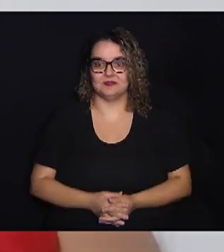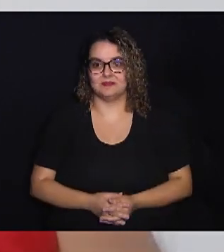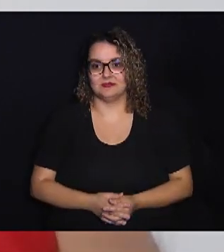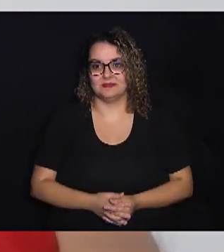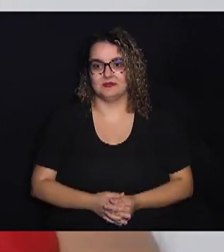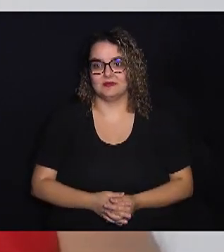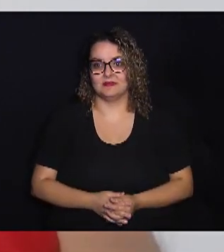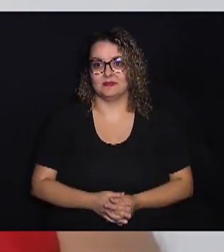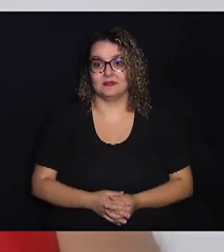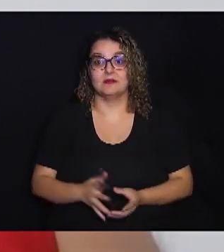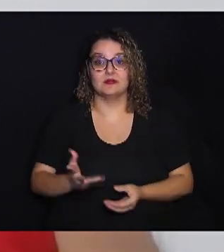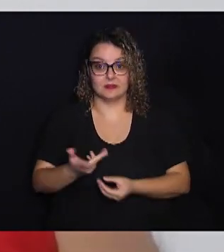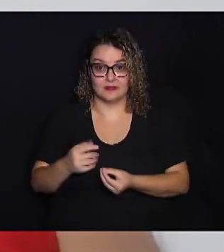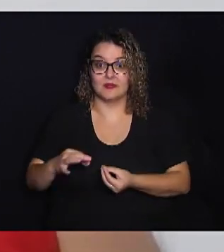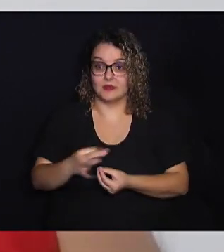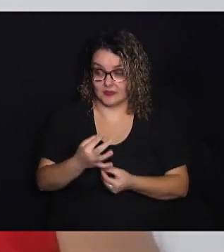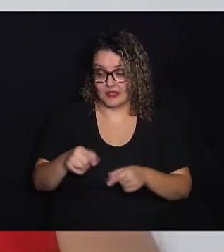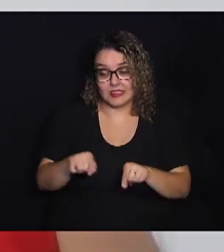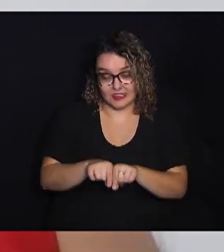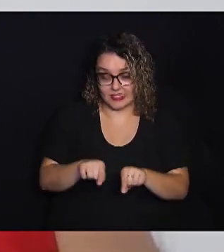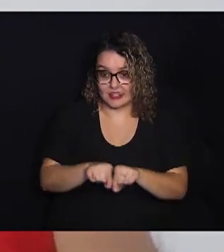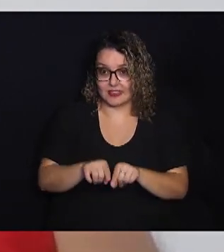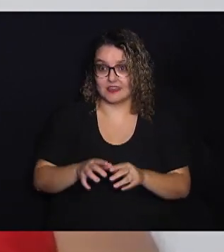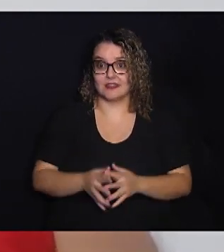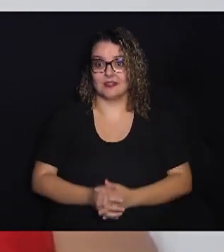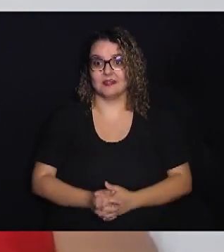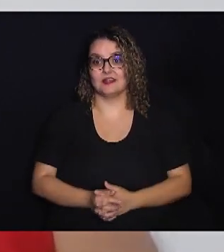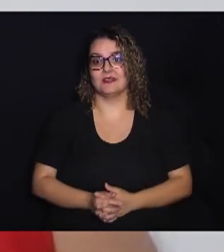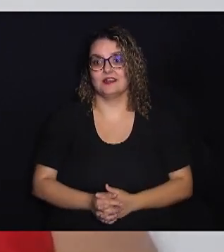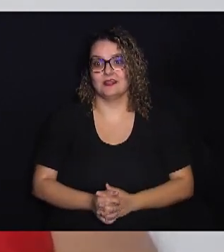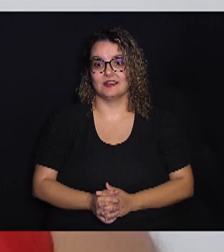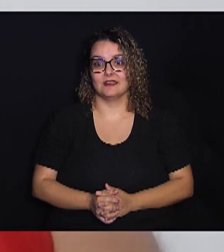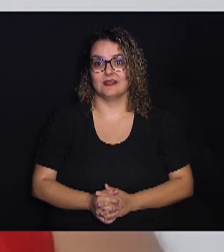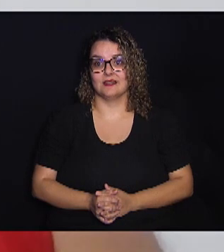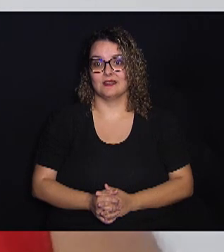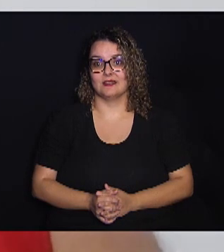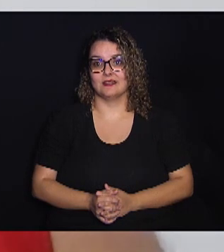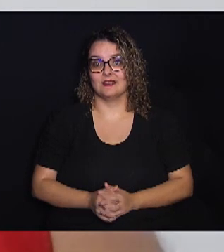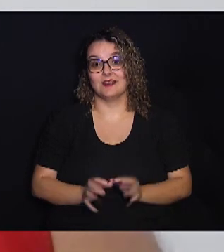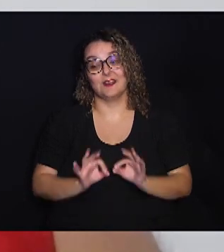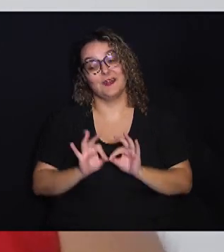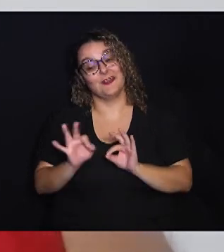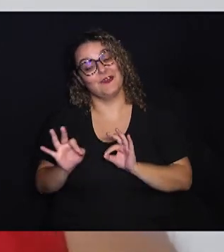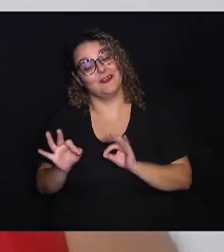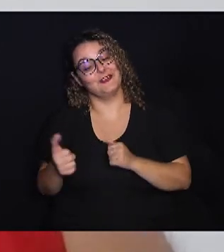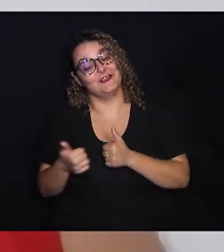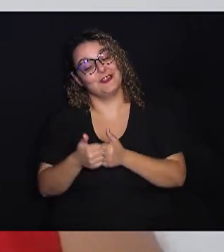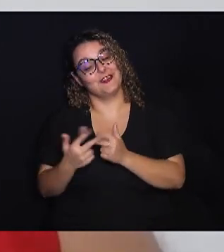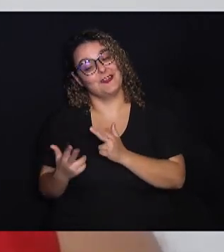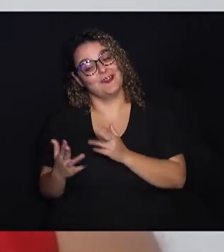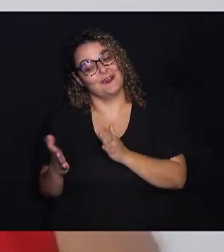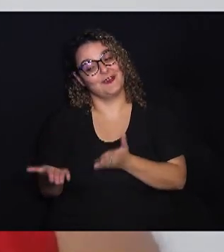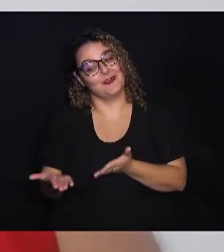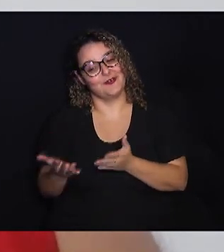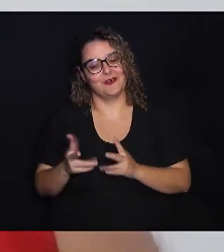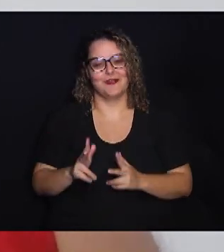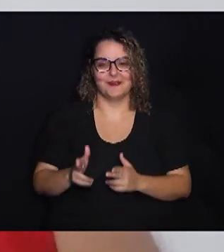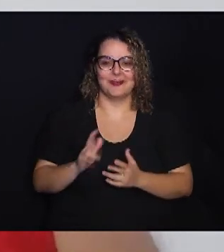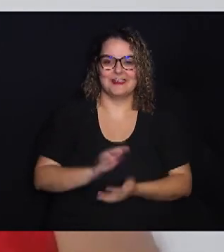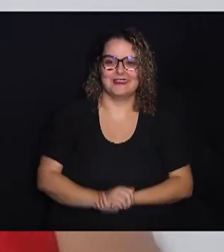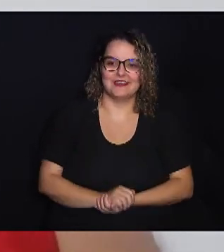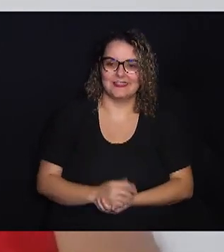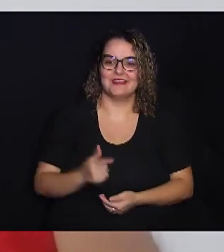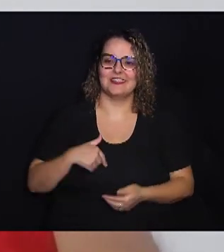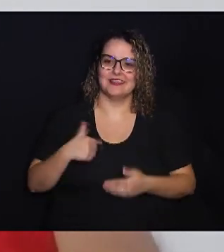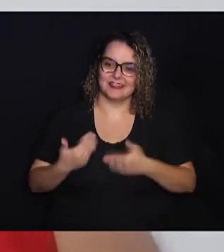o artesanato também, longe de chegar aos seus pés, mas estou galgando esta